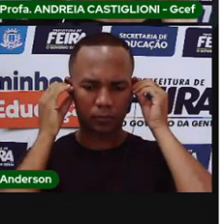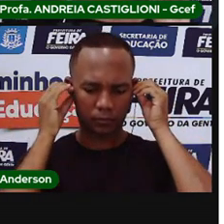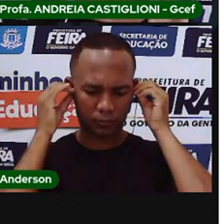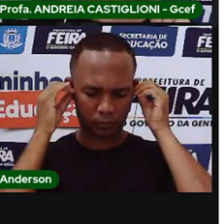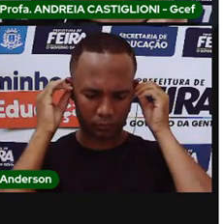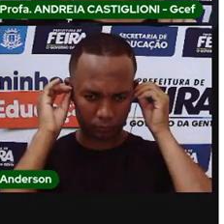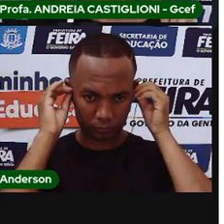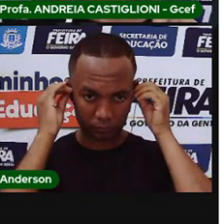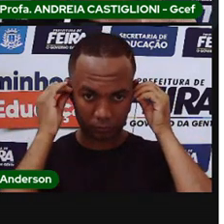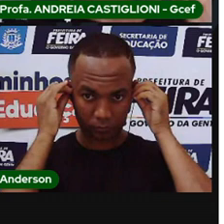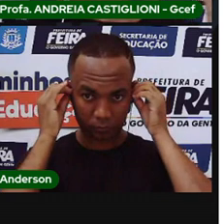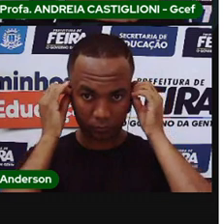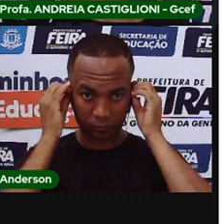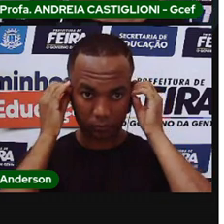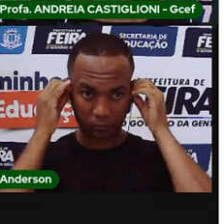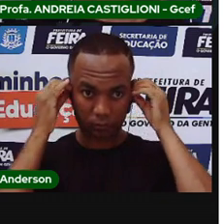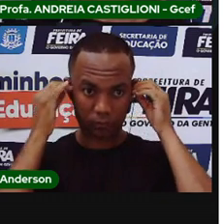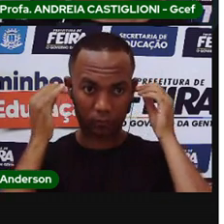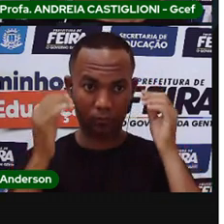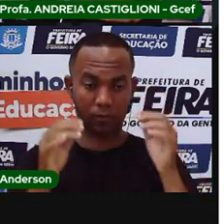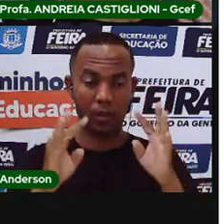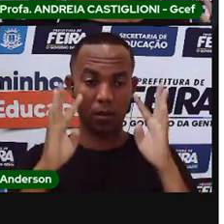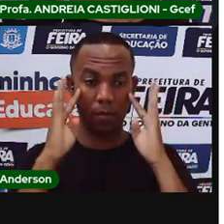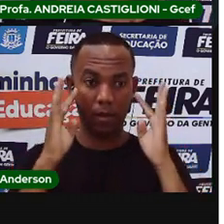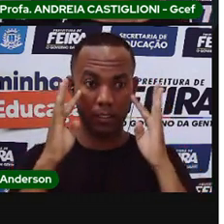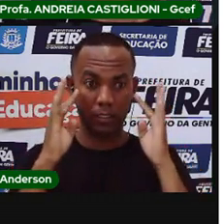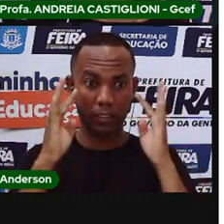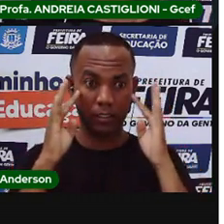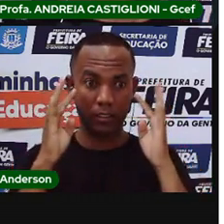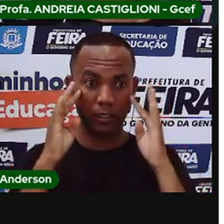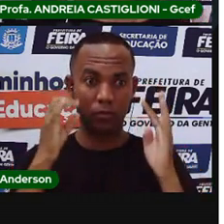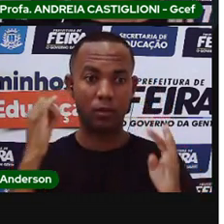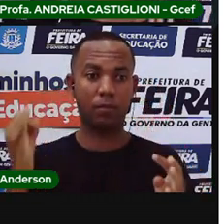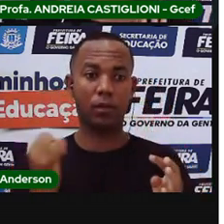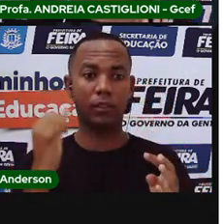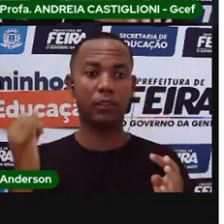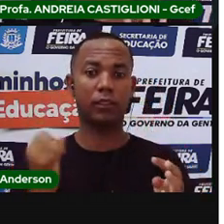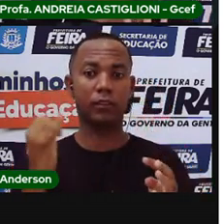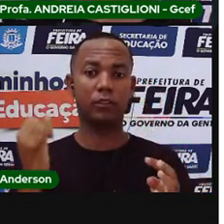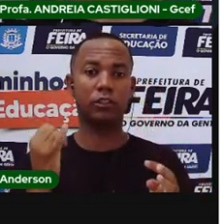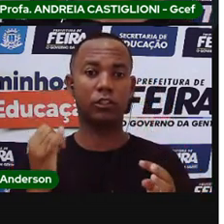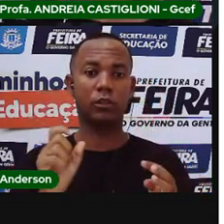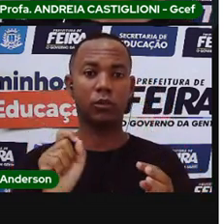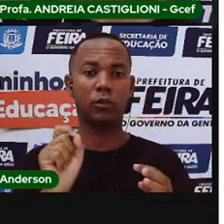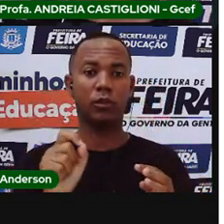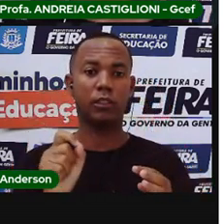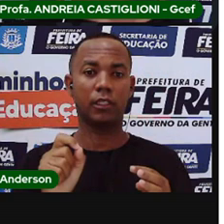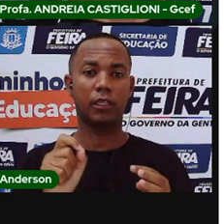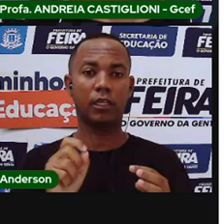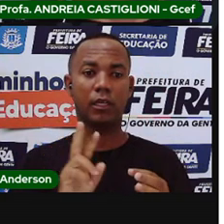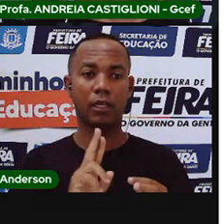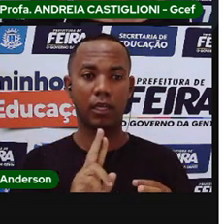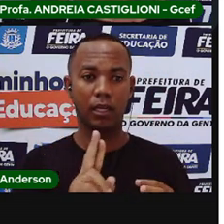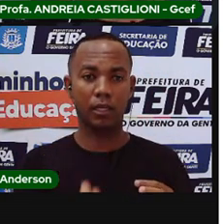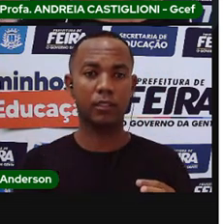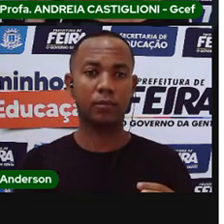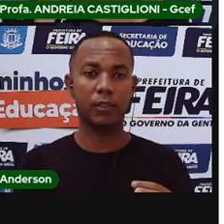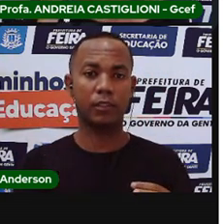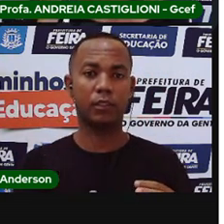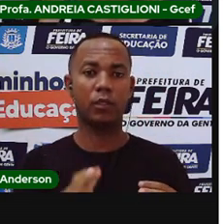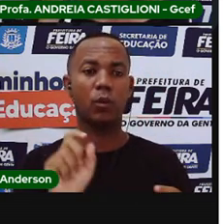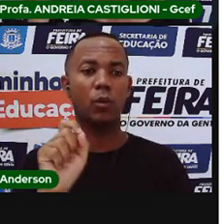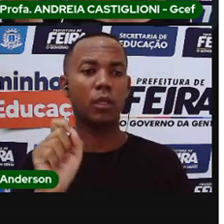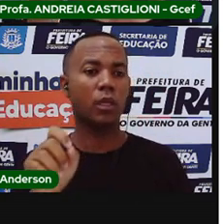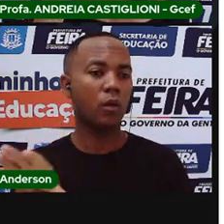E preste muita atenção, porque no final da aula é importante que você responda essas quatro questõezinhas: o que eu